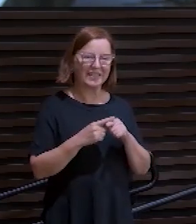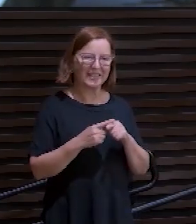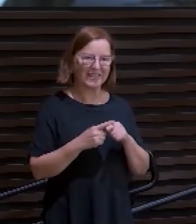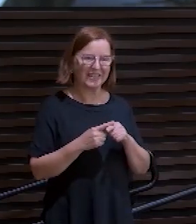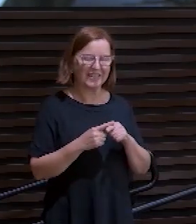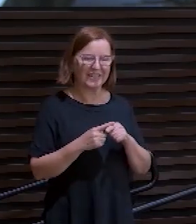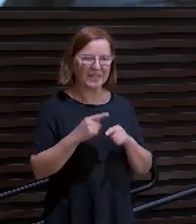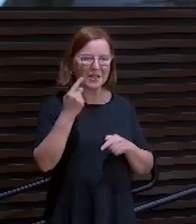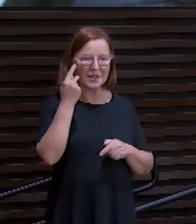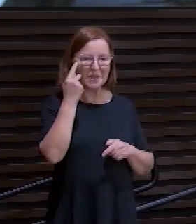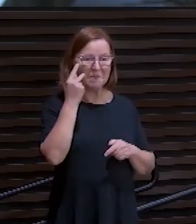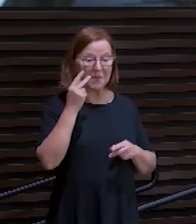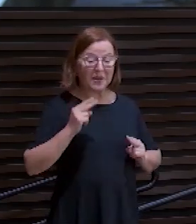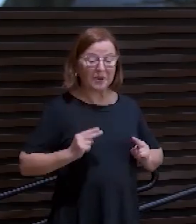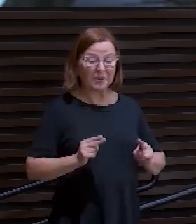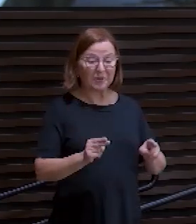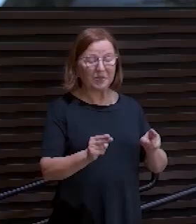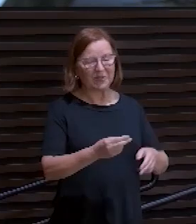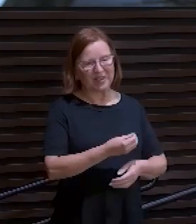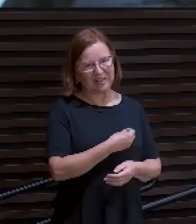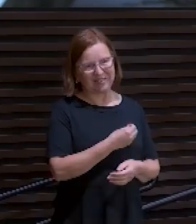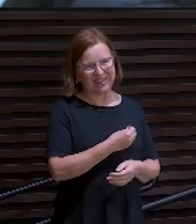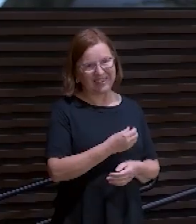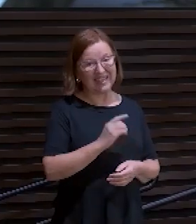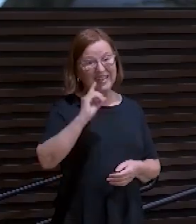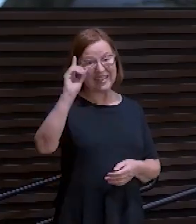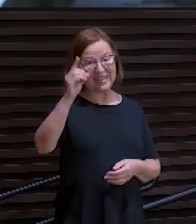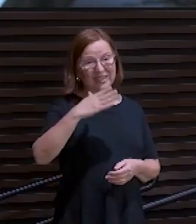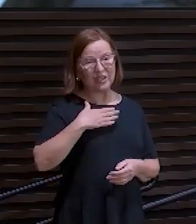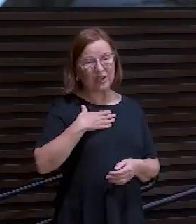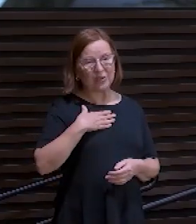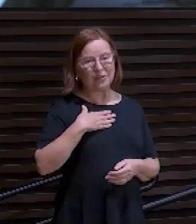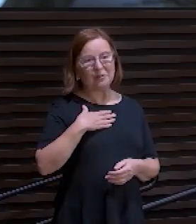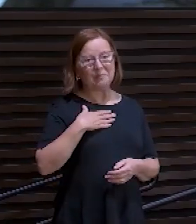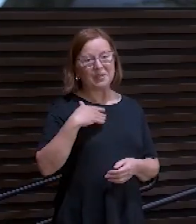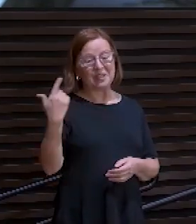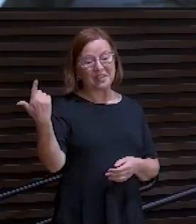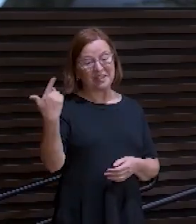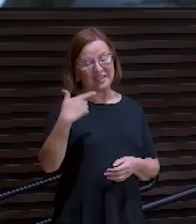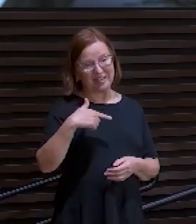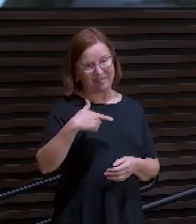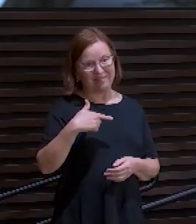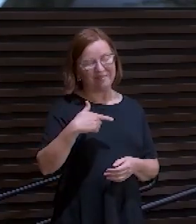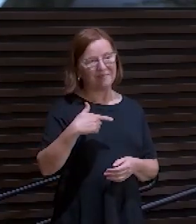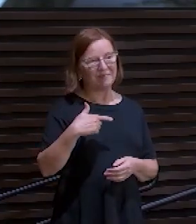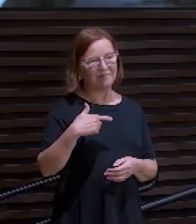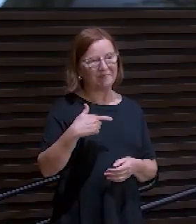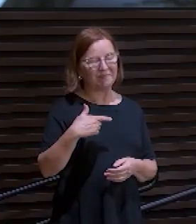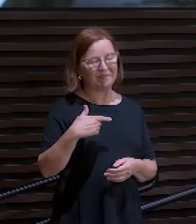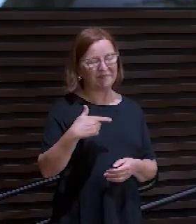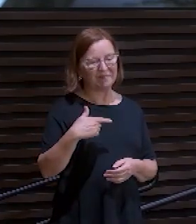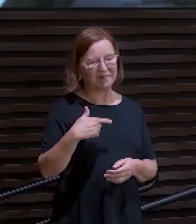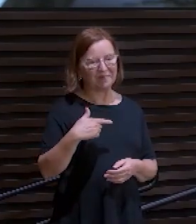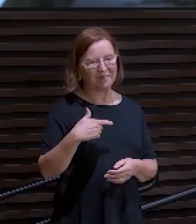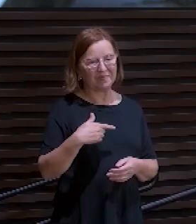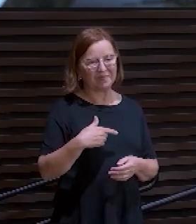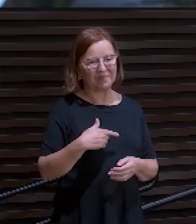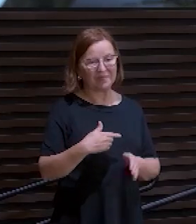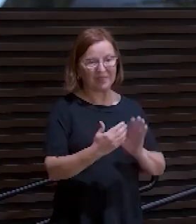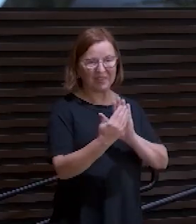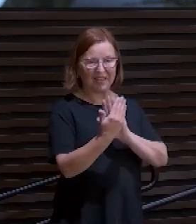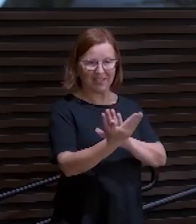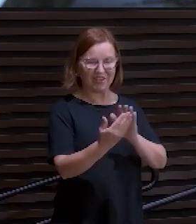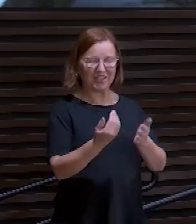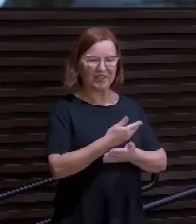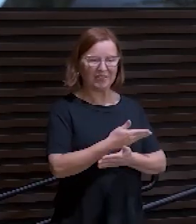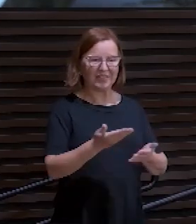a conservação da vida Deus me enviou adiante de vós. Se você abrir sua Bíblia comigo, lá